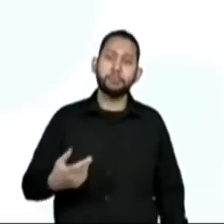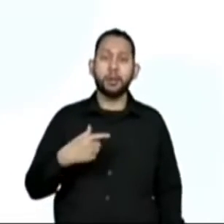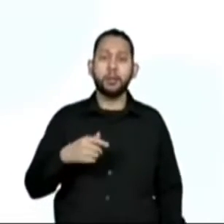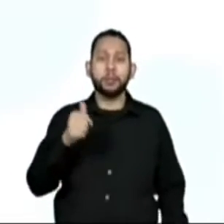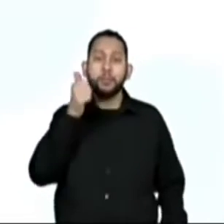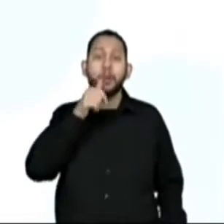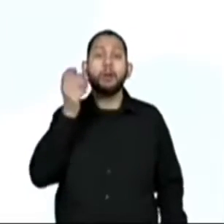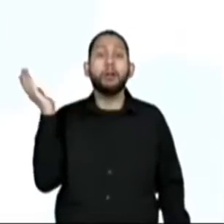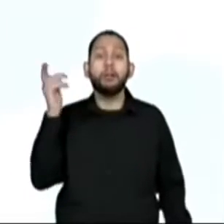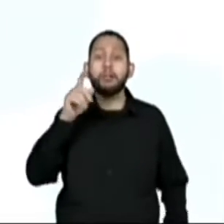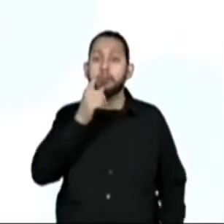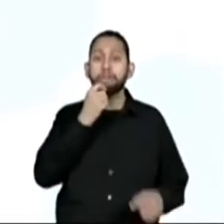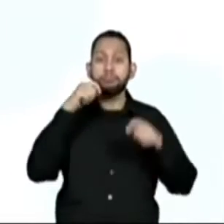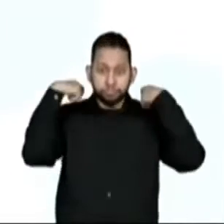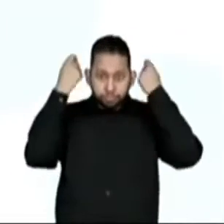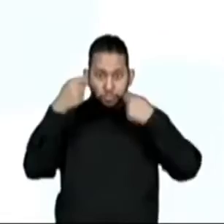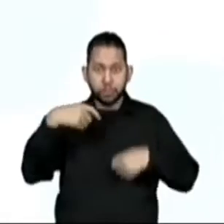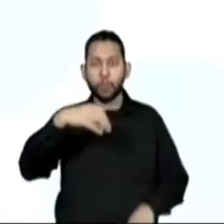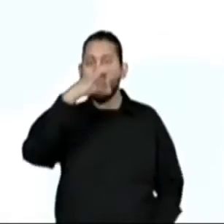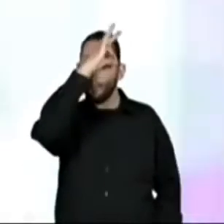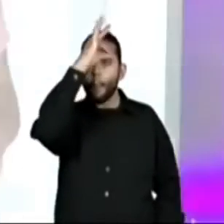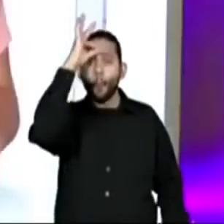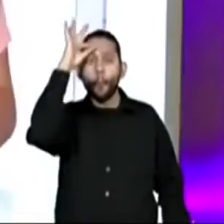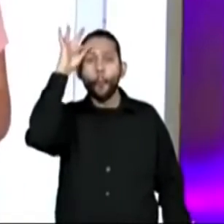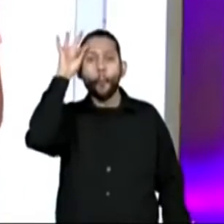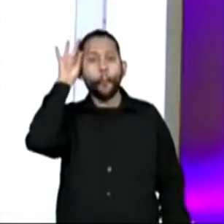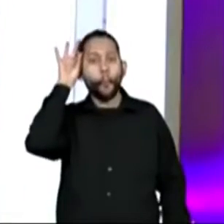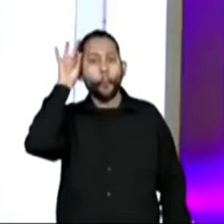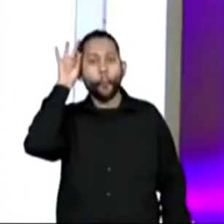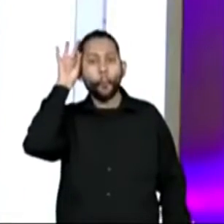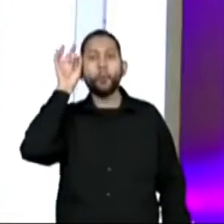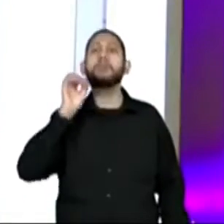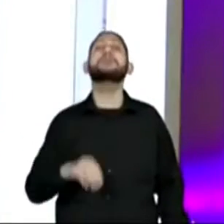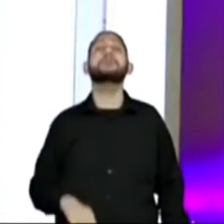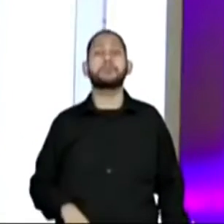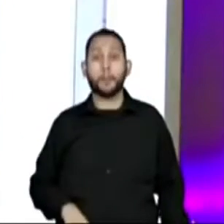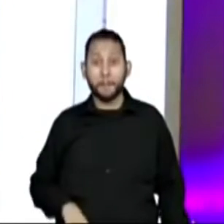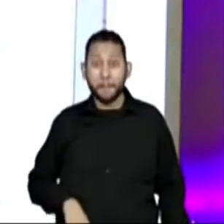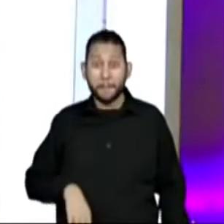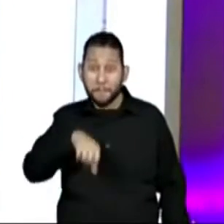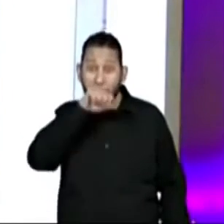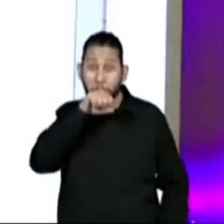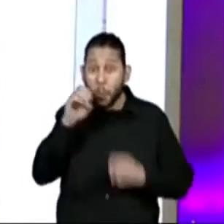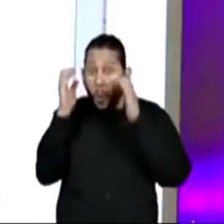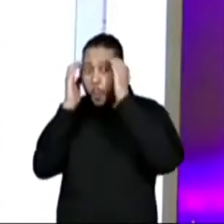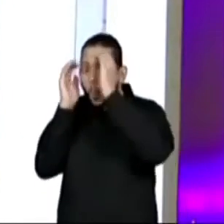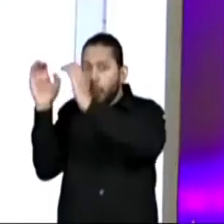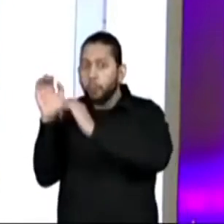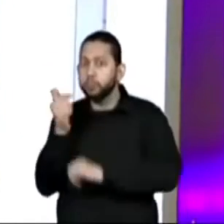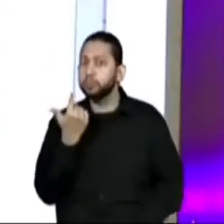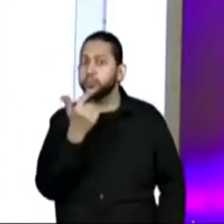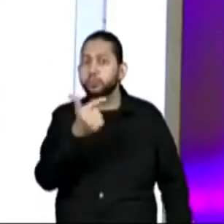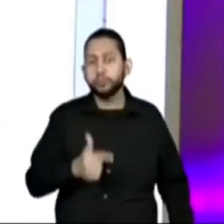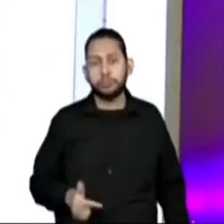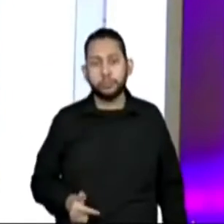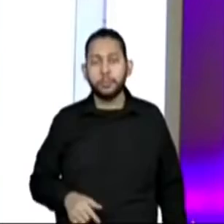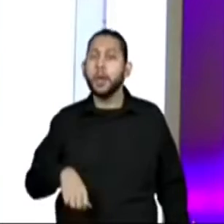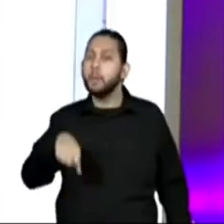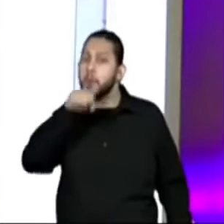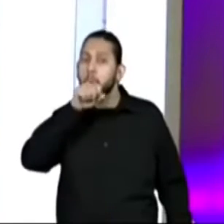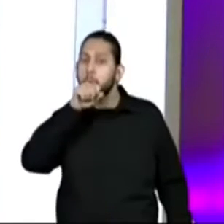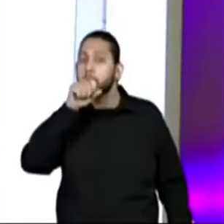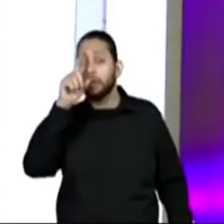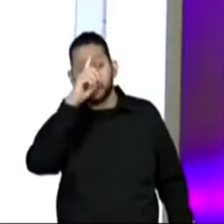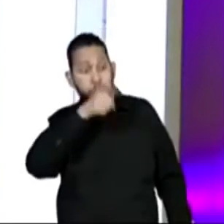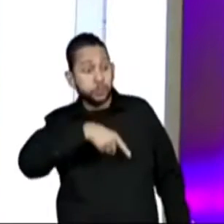Aí falaram, né, desobediente, porque ela realmente, ela desobedeceu a mãe na história, né? A mãe dela falava para ela não ir pelo caminho da